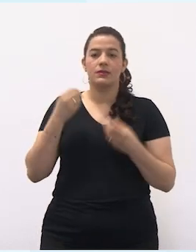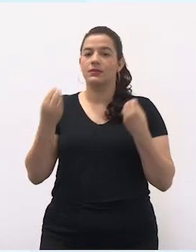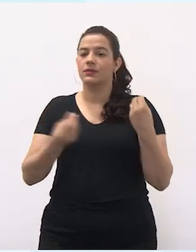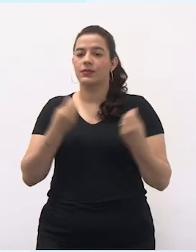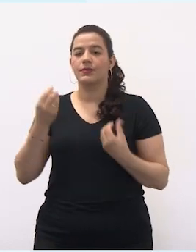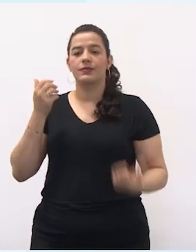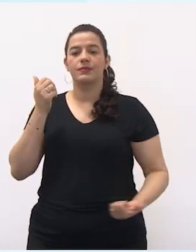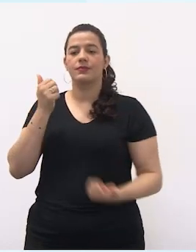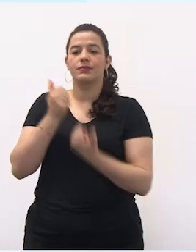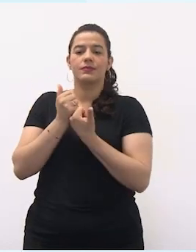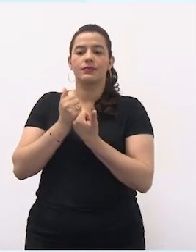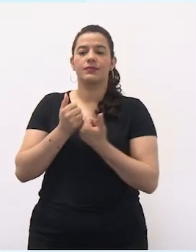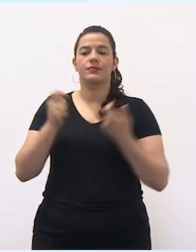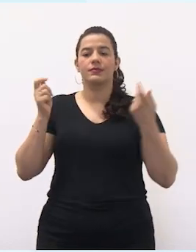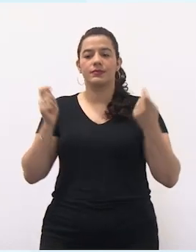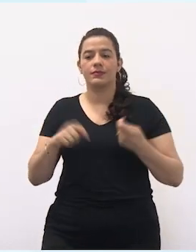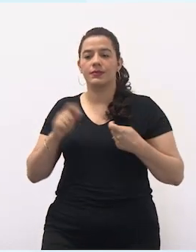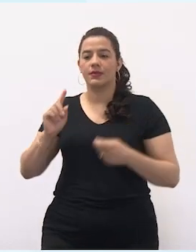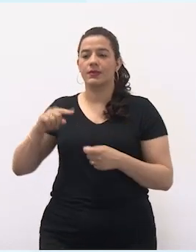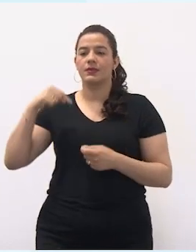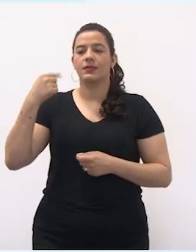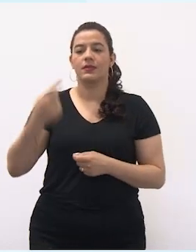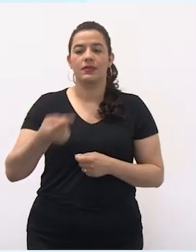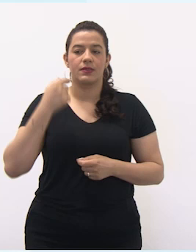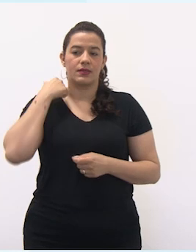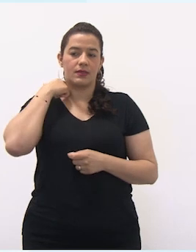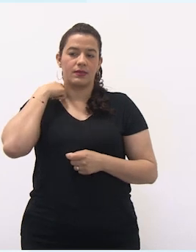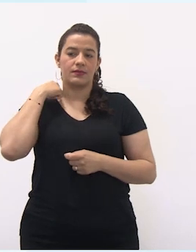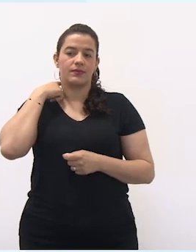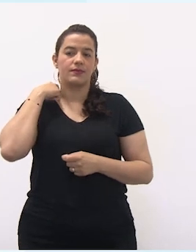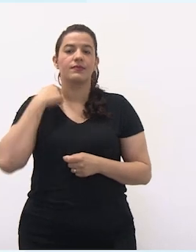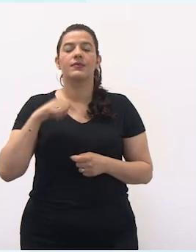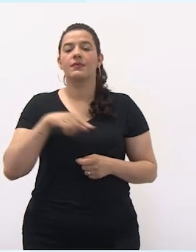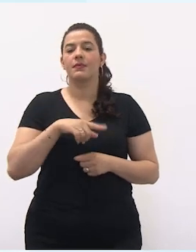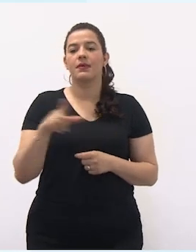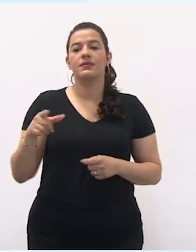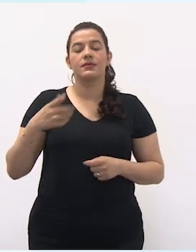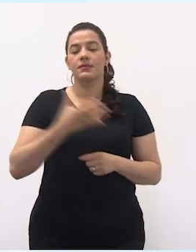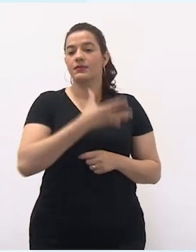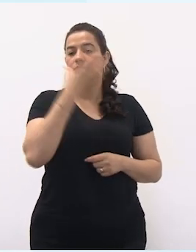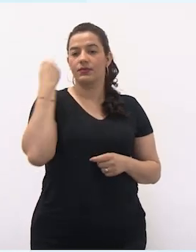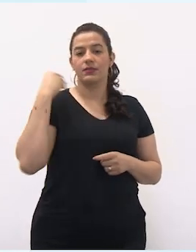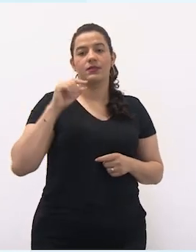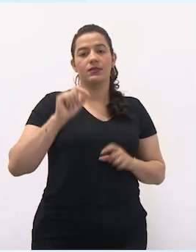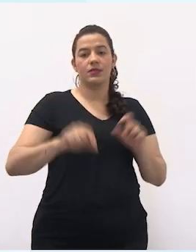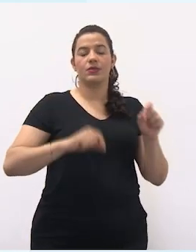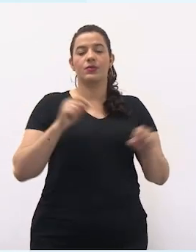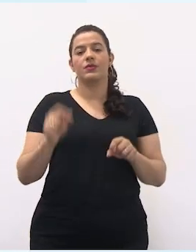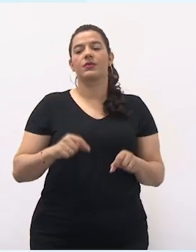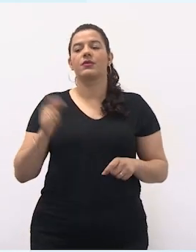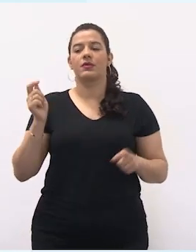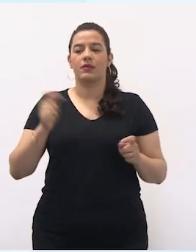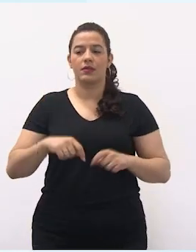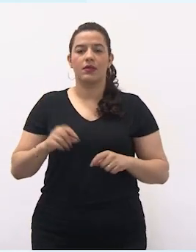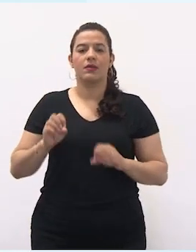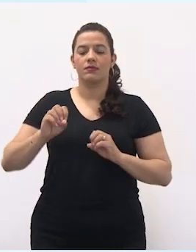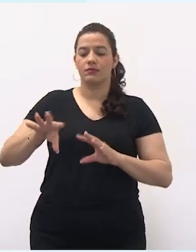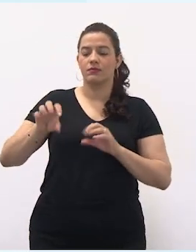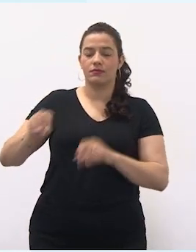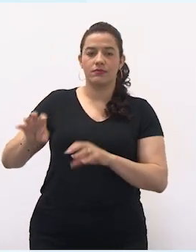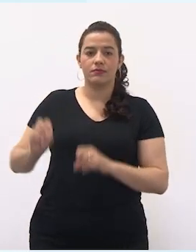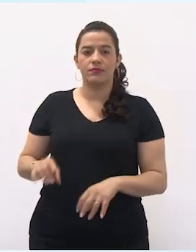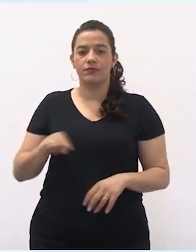suporte para além do pedagógico, mas sem ultrapassar essa linha tênue que é a atuação da educação